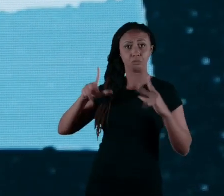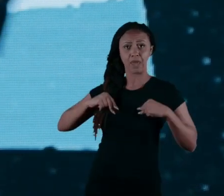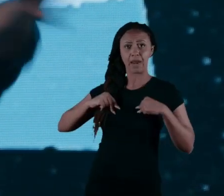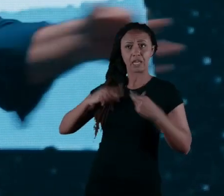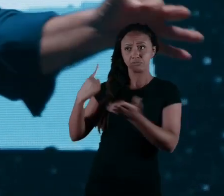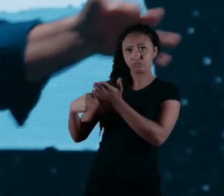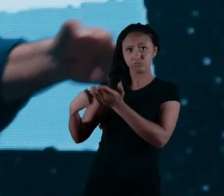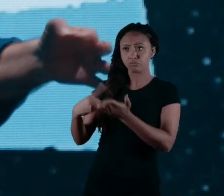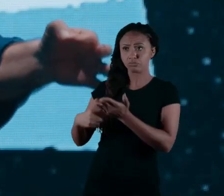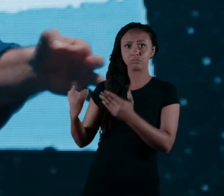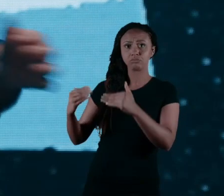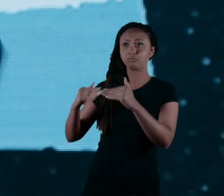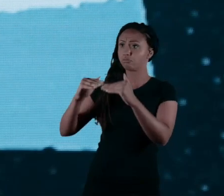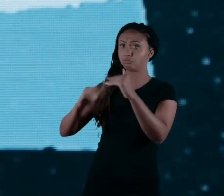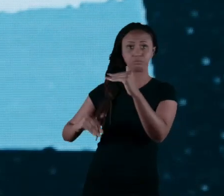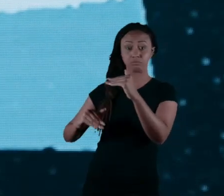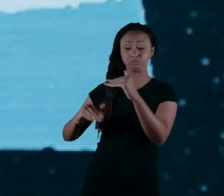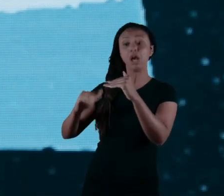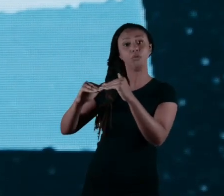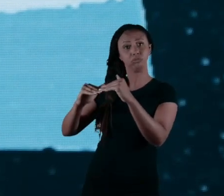Não explore ninguém.